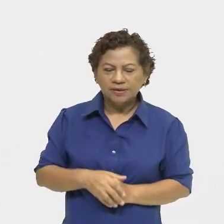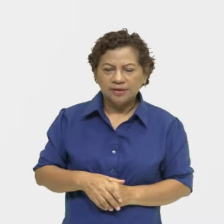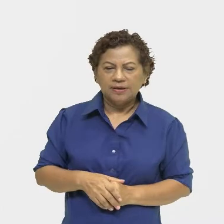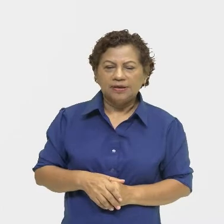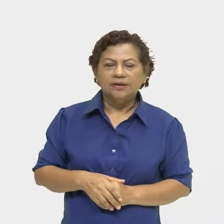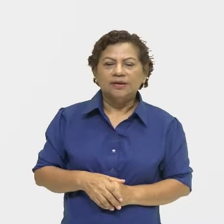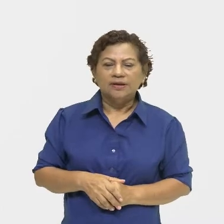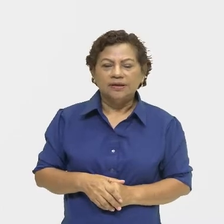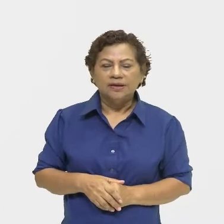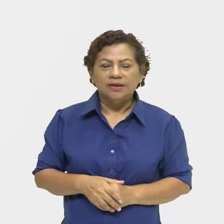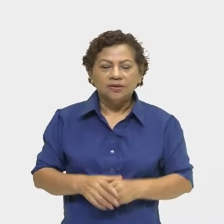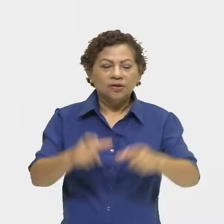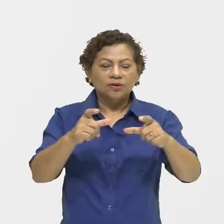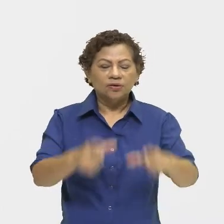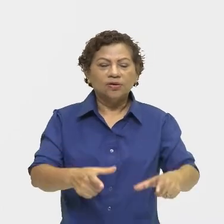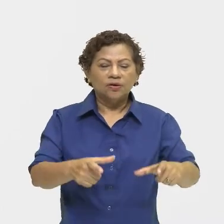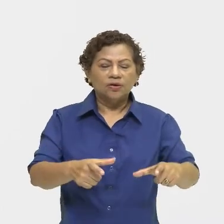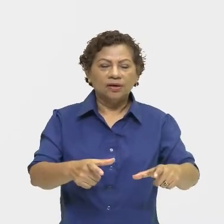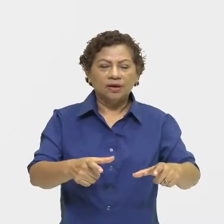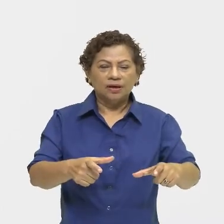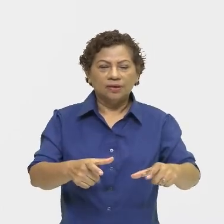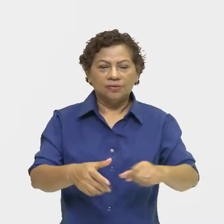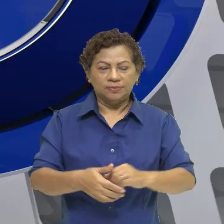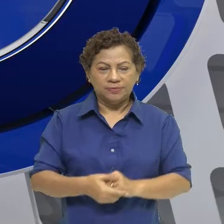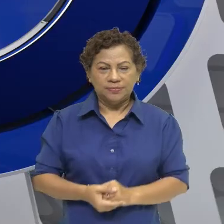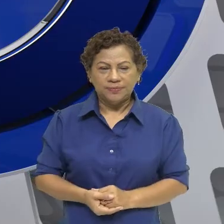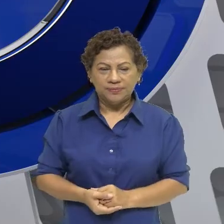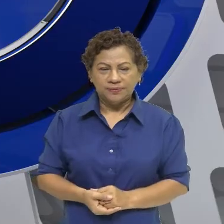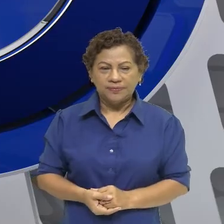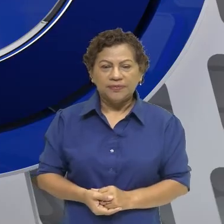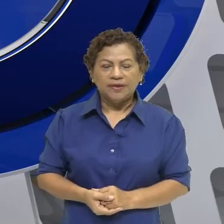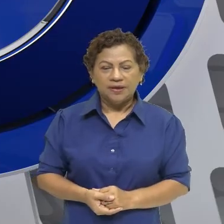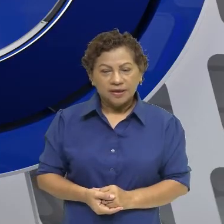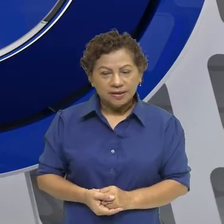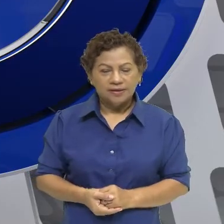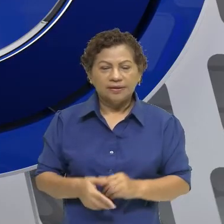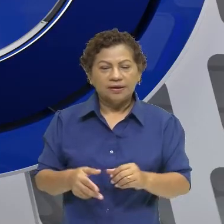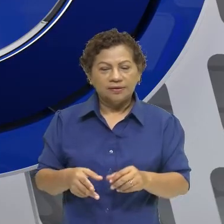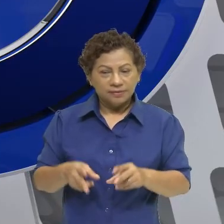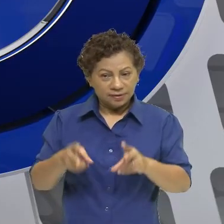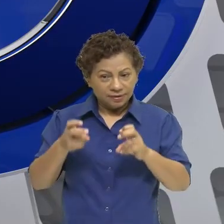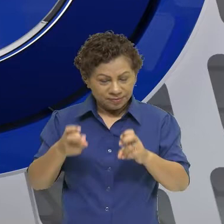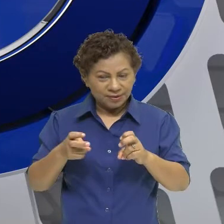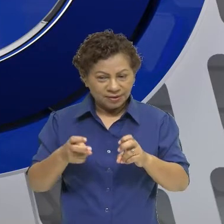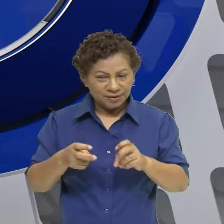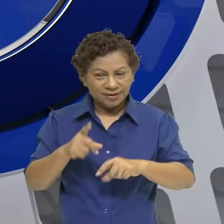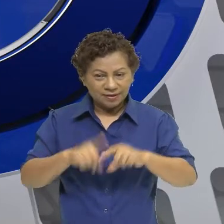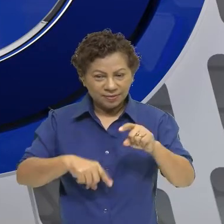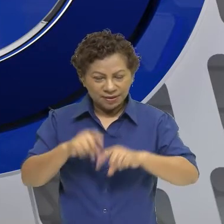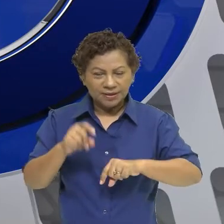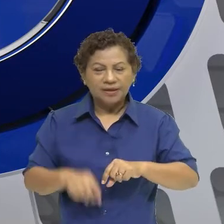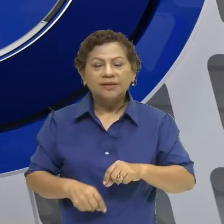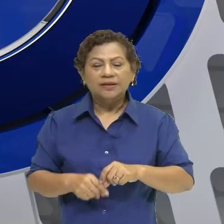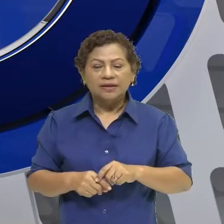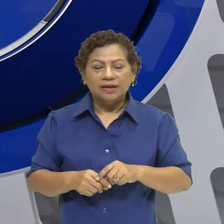de samba e reggae. Então, olha só, o que é o afoxé? Ele é a cabaça revestida, né, como se fosse por uma rede